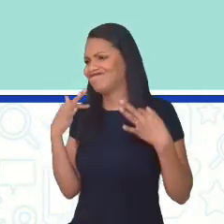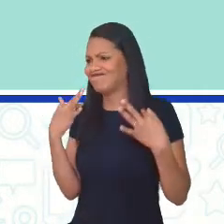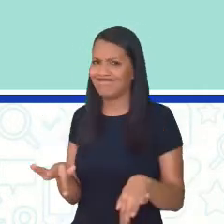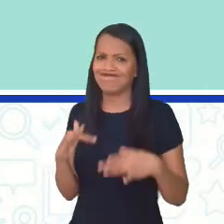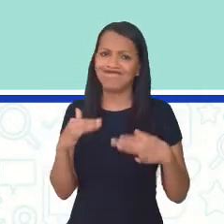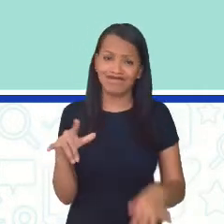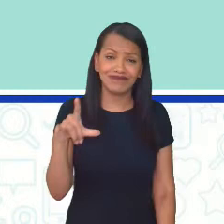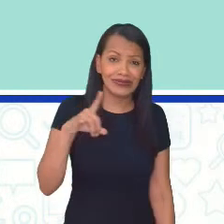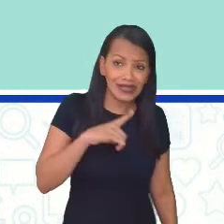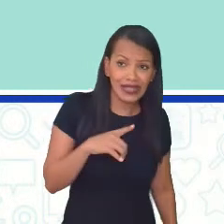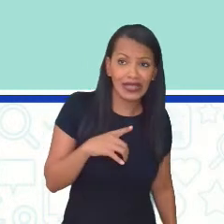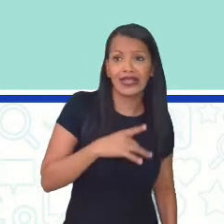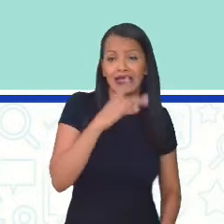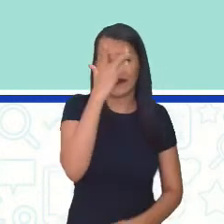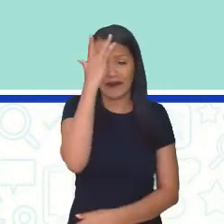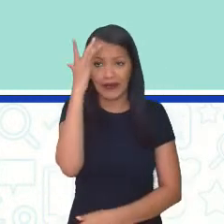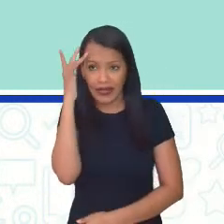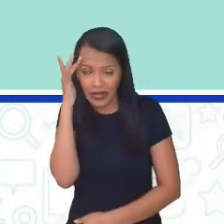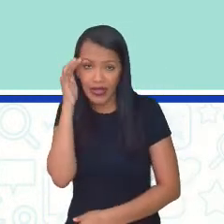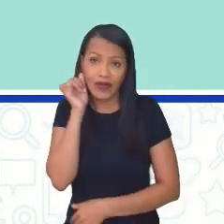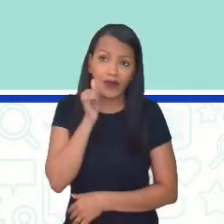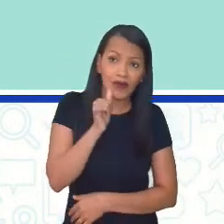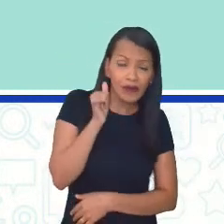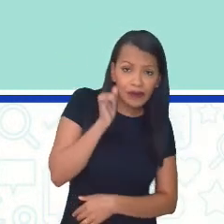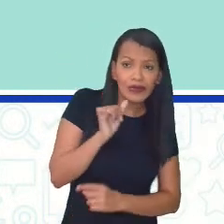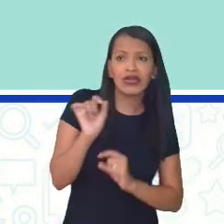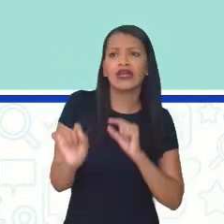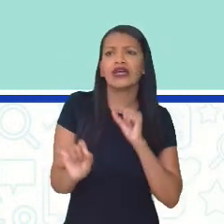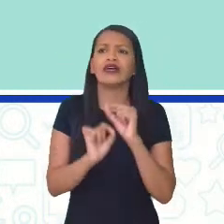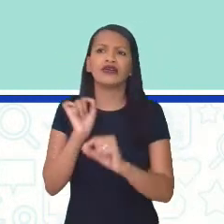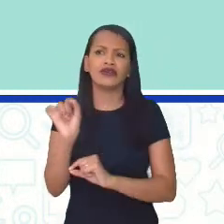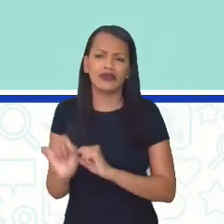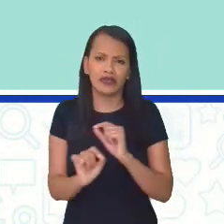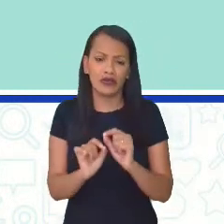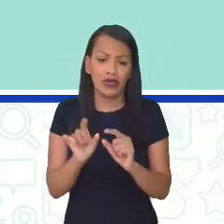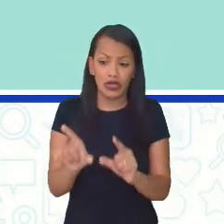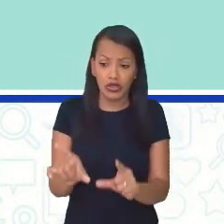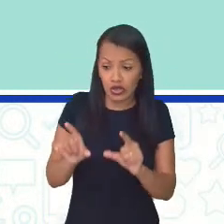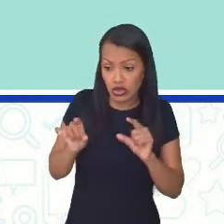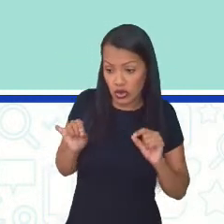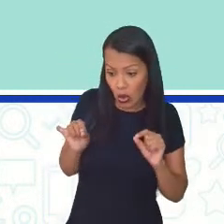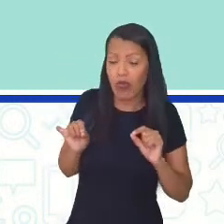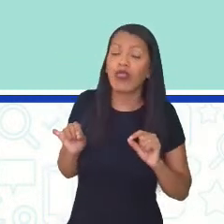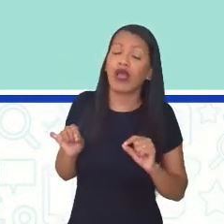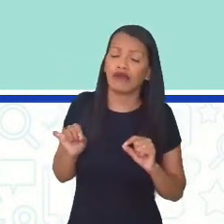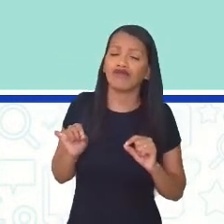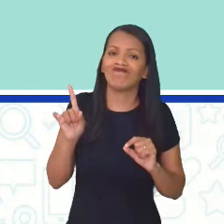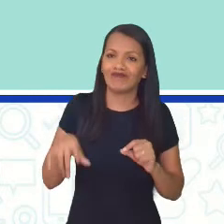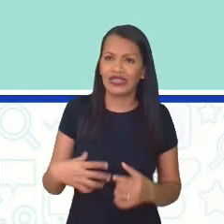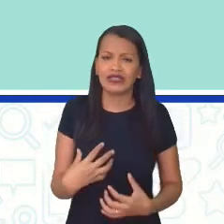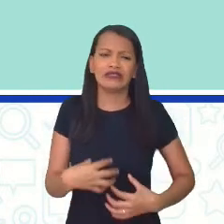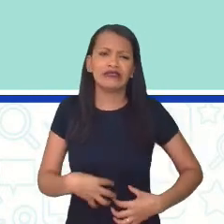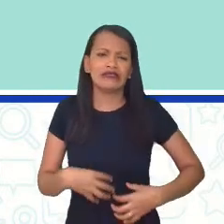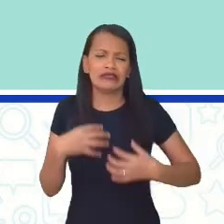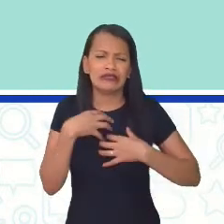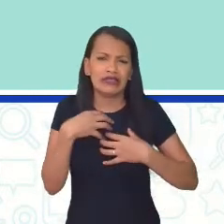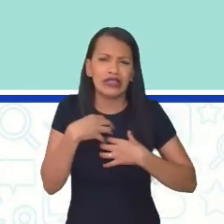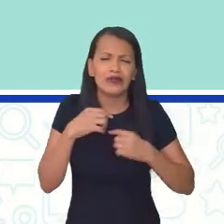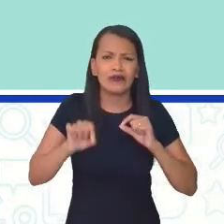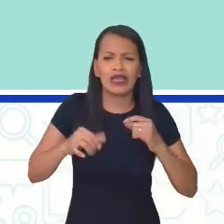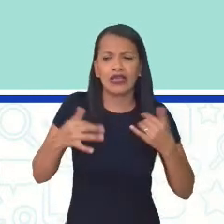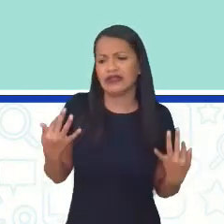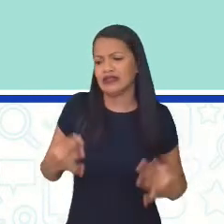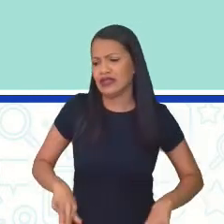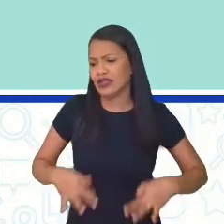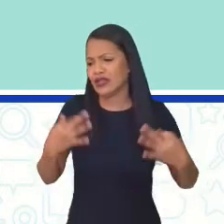as pessoas, que as mulheres que optaram por esse método, elas sentem cólicas, né? Elas sentem